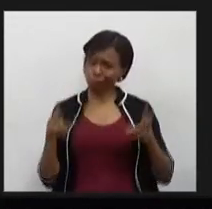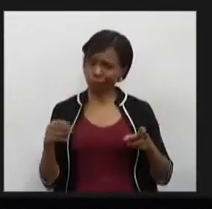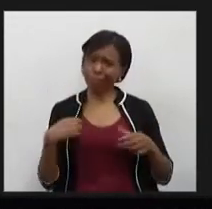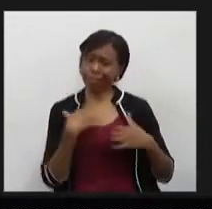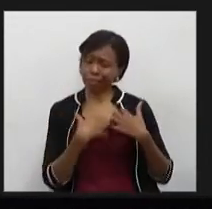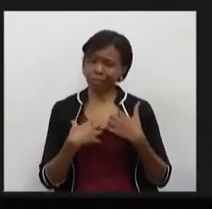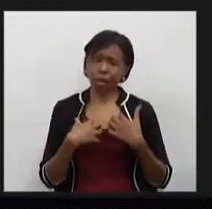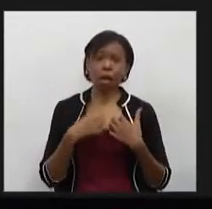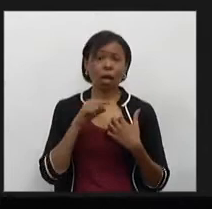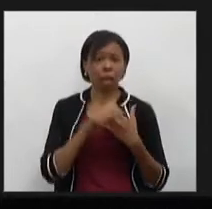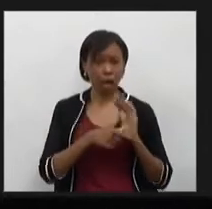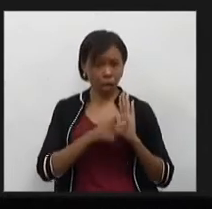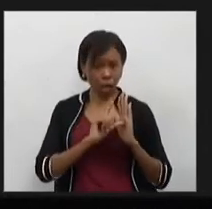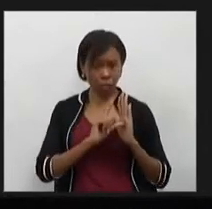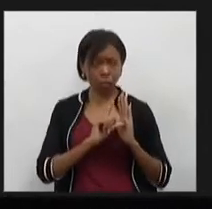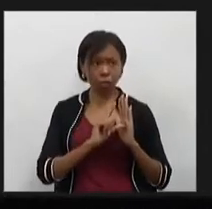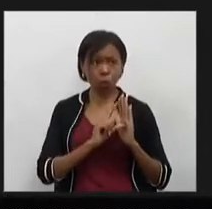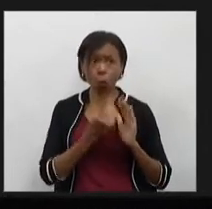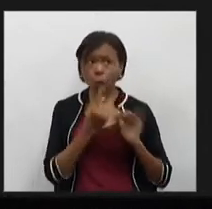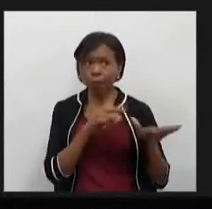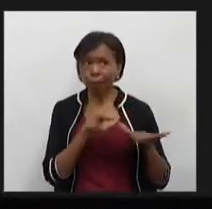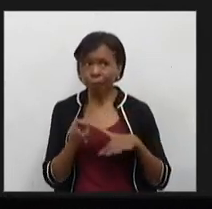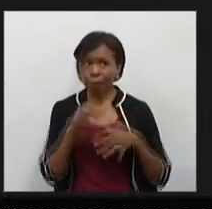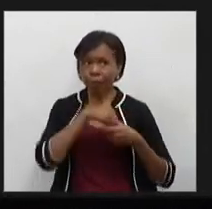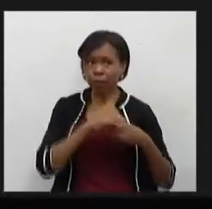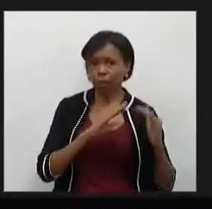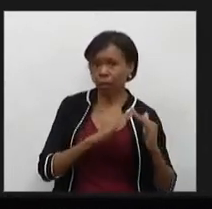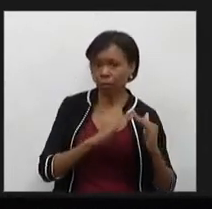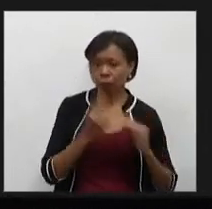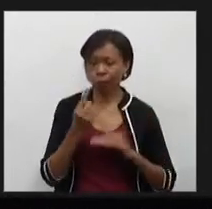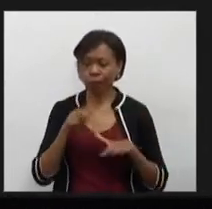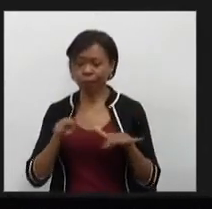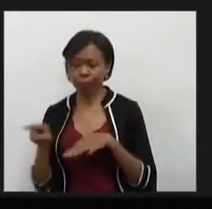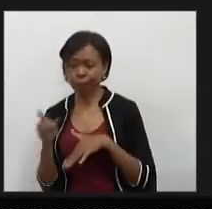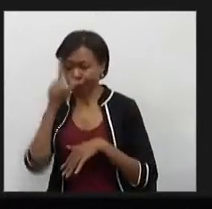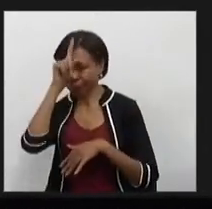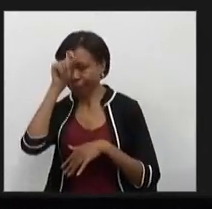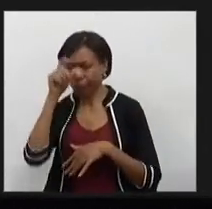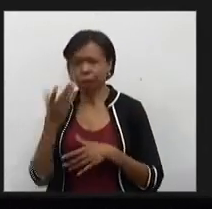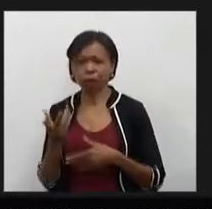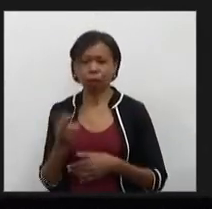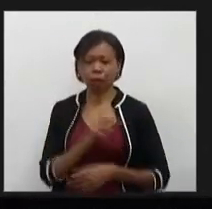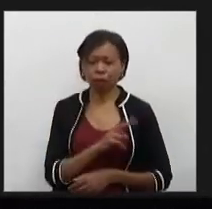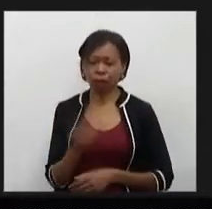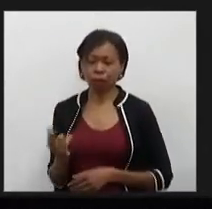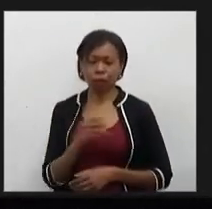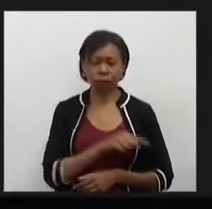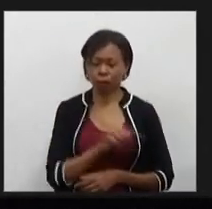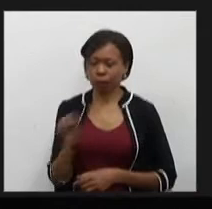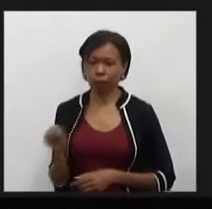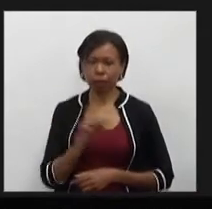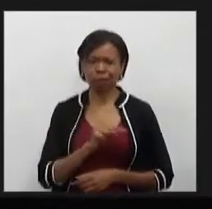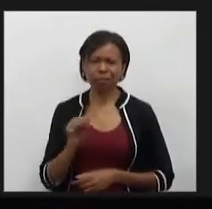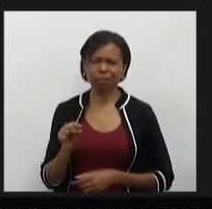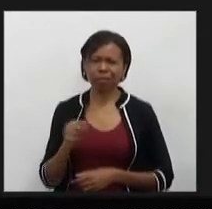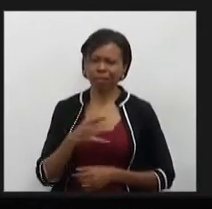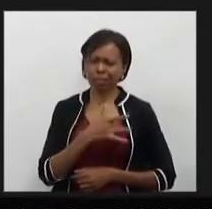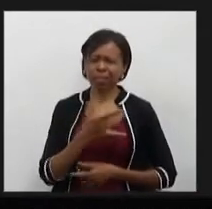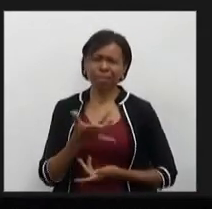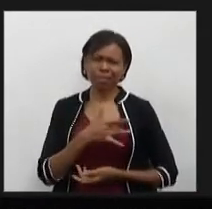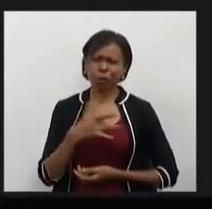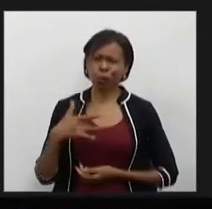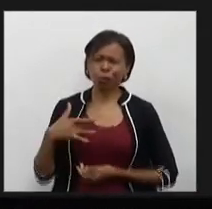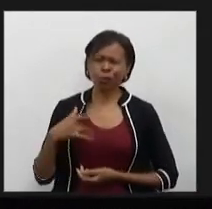passava uma semana no hospital. É, já tinha uma saúde extremamente fragilizada, então era muito difícil a gente lidar com todas